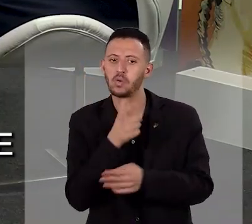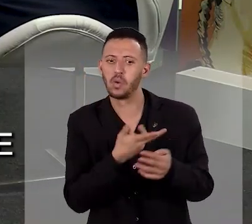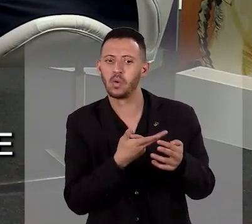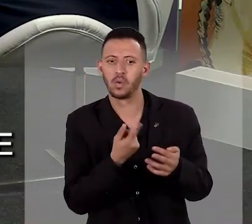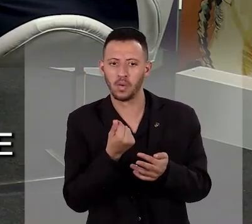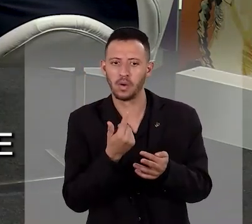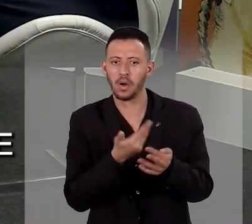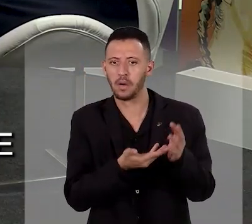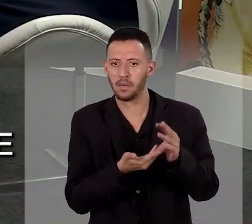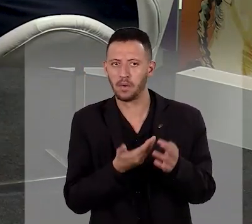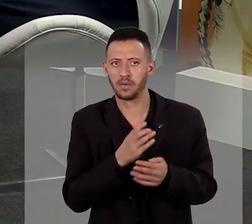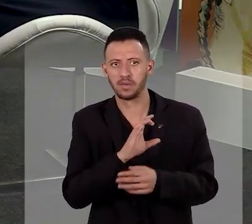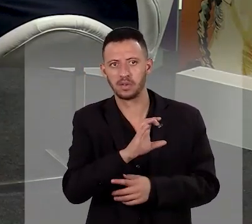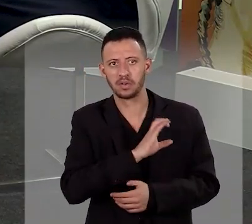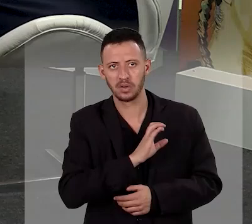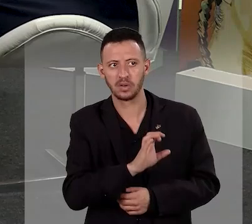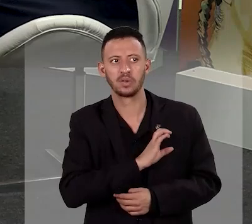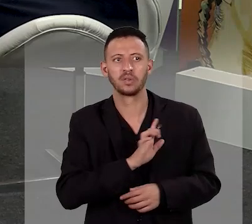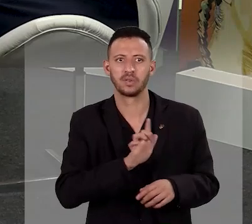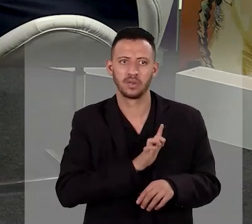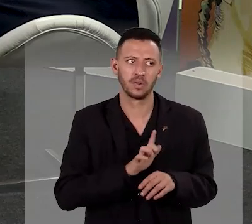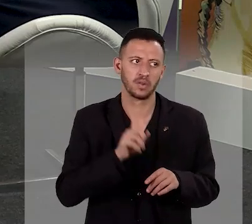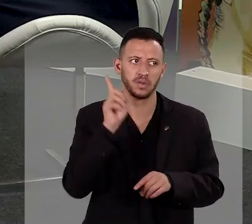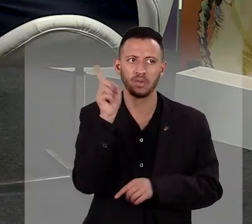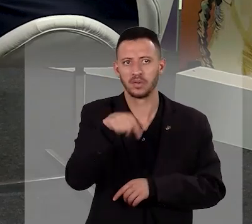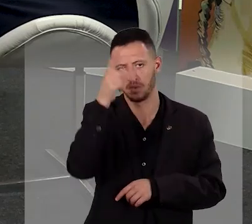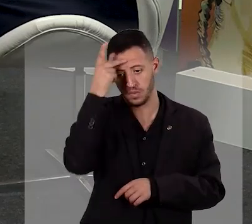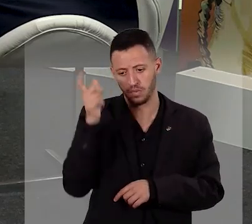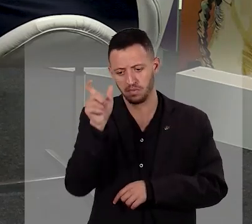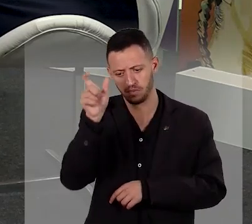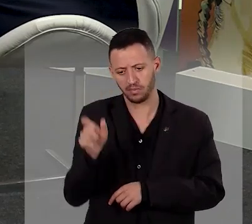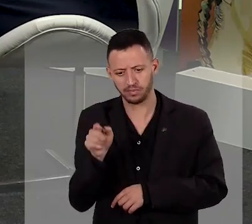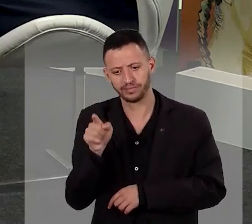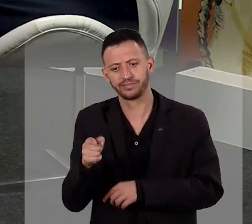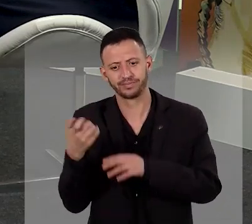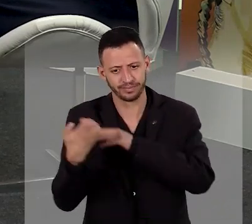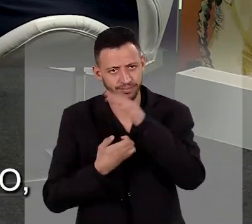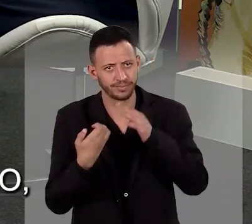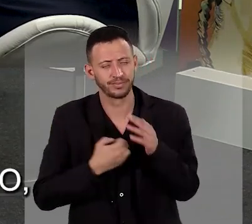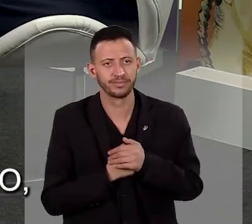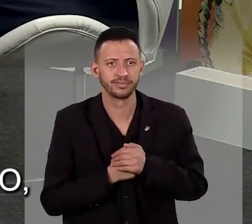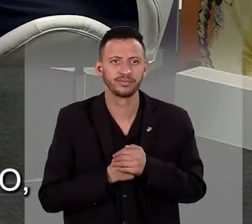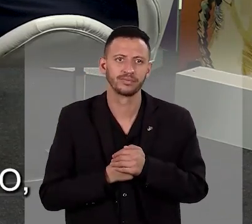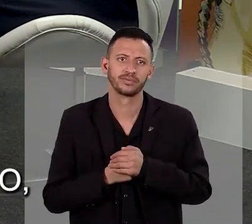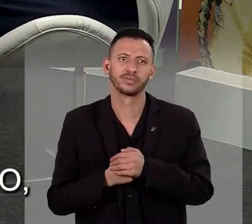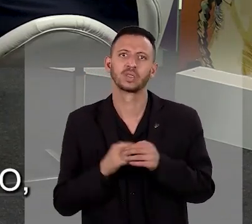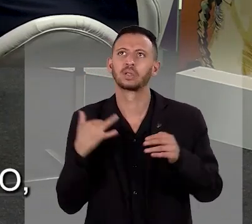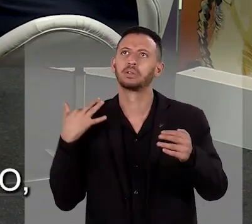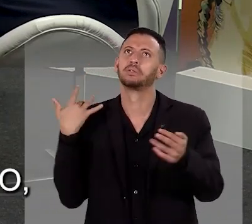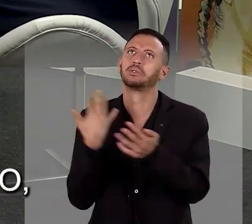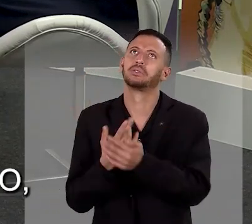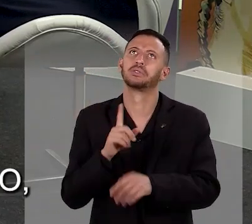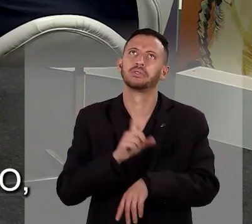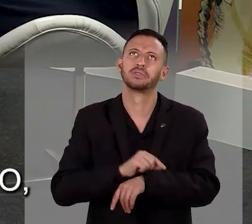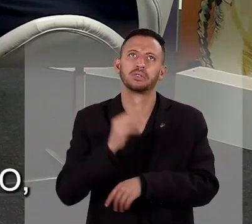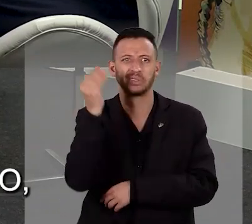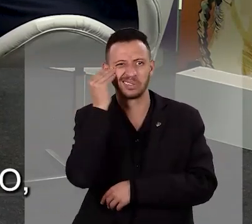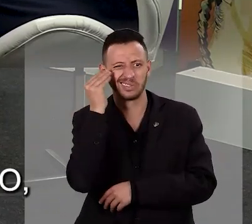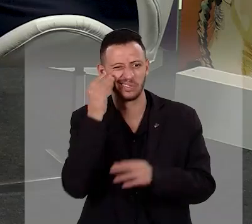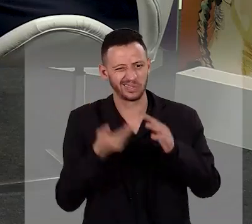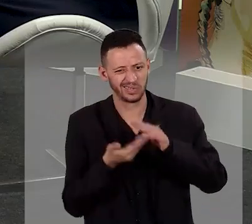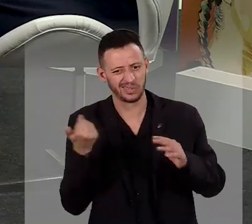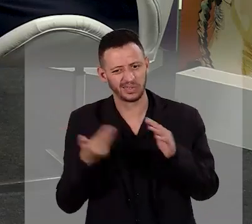recebe o lucro daquela empresa. Então, esse alguém, essa empresa, ao longo do